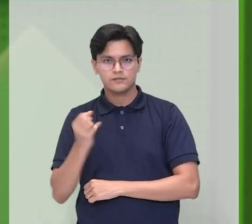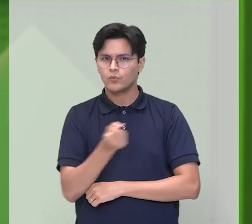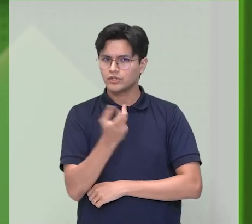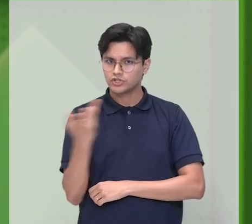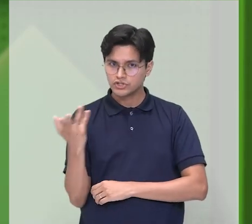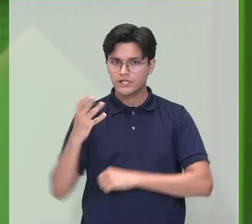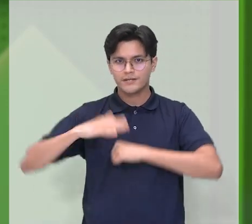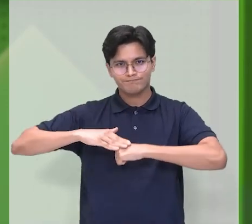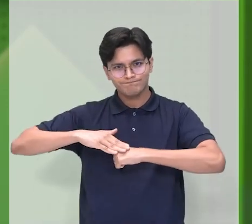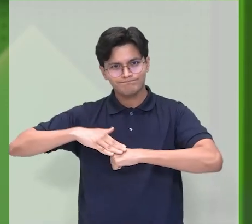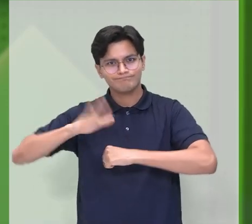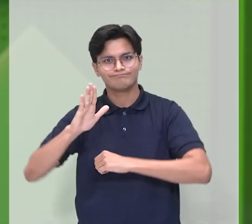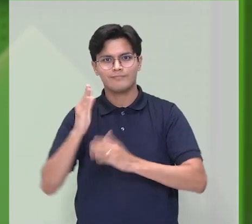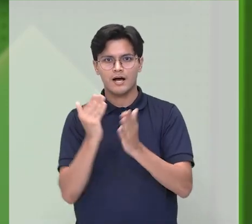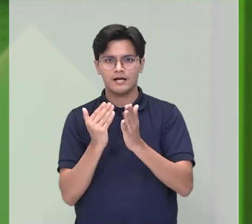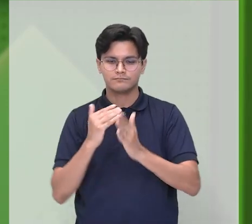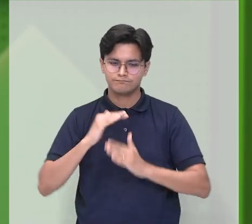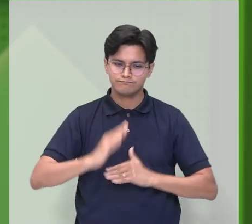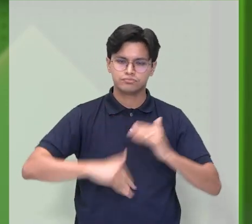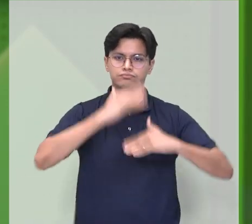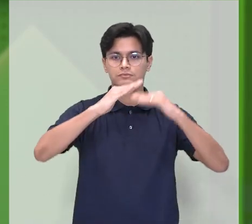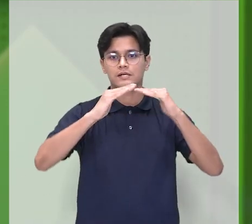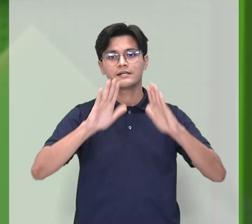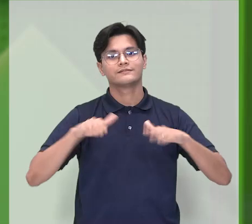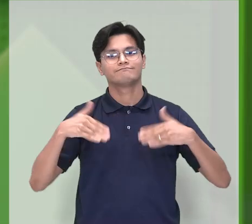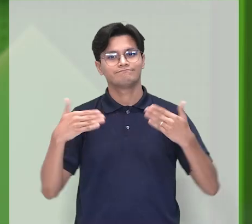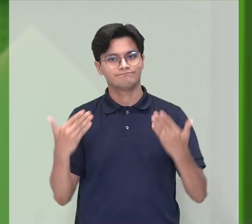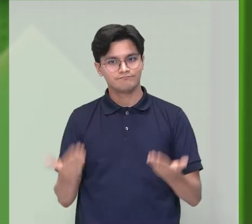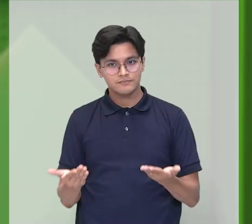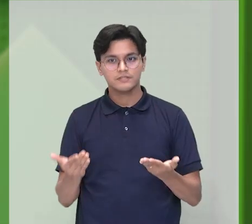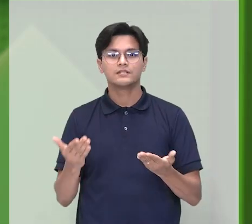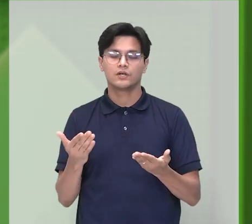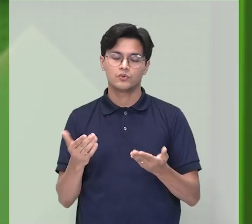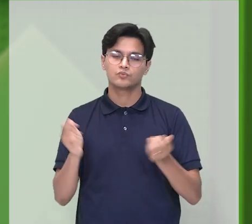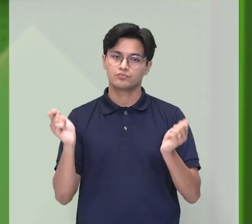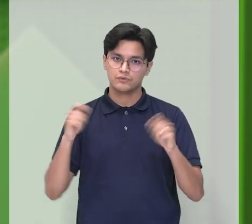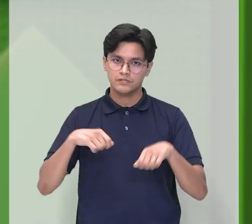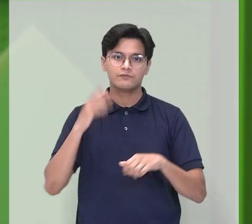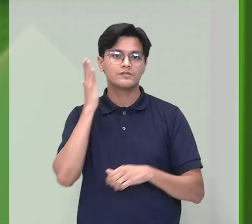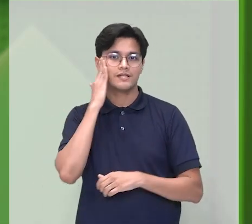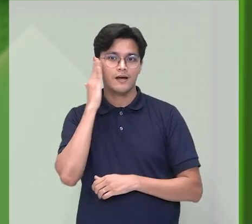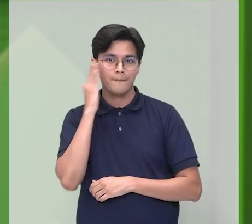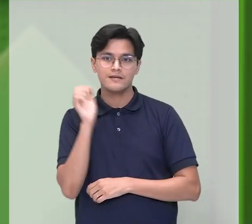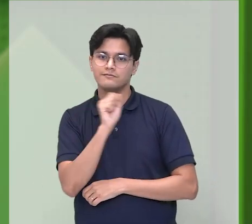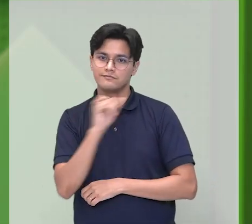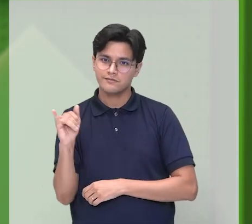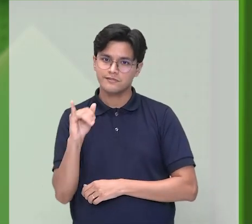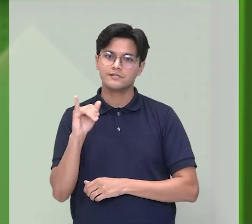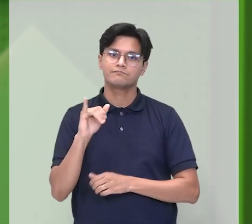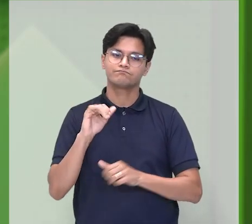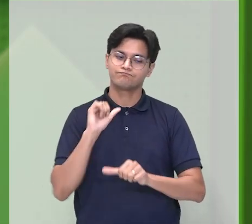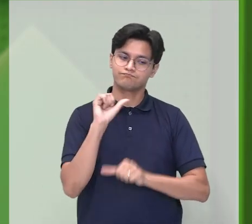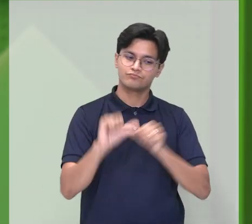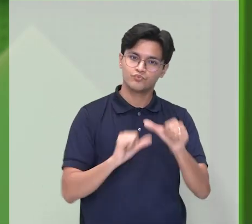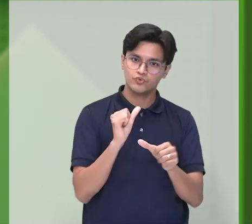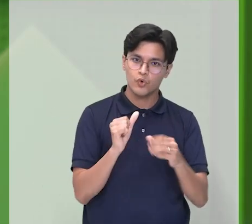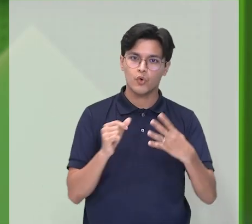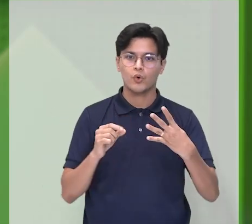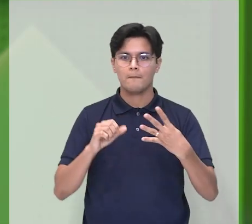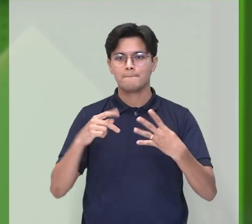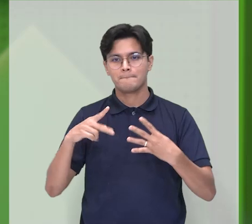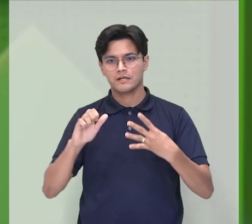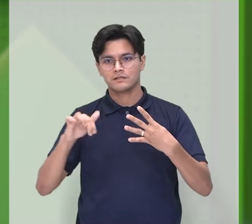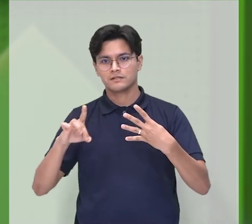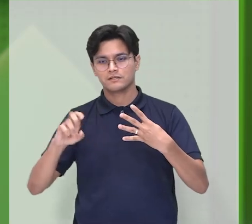Mas a endemia, porque aqui ocorre o mosquito, né, que faz a transmissão